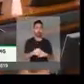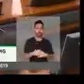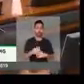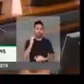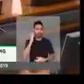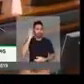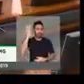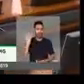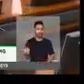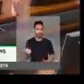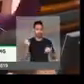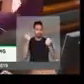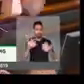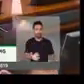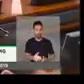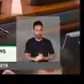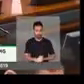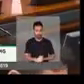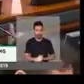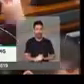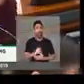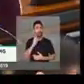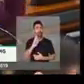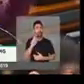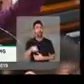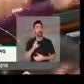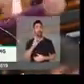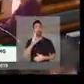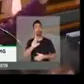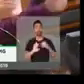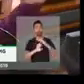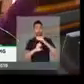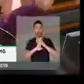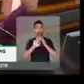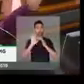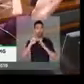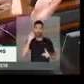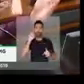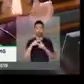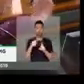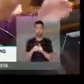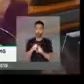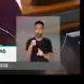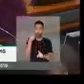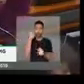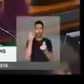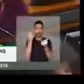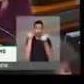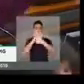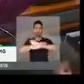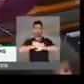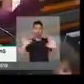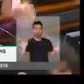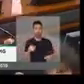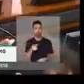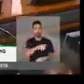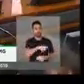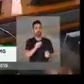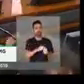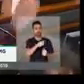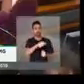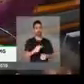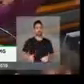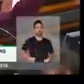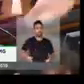fácil presidente explicar o que houve só representa uma empresa que visa o capital o lucro acima de tudo sou junto com esse moleque que se